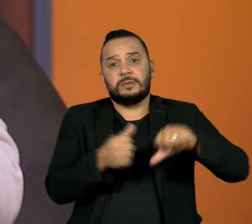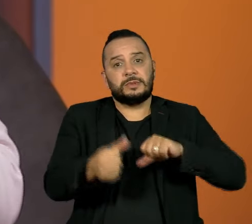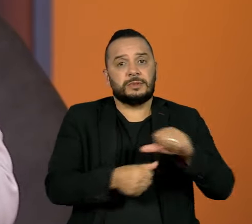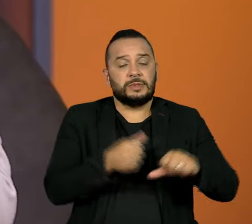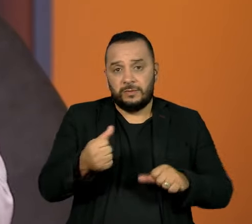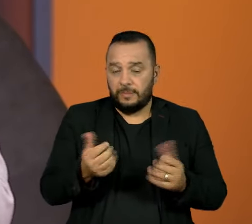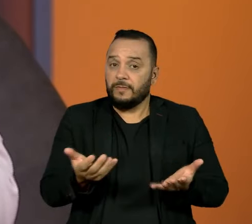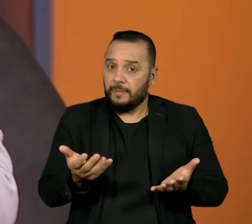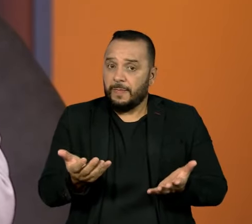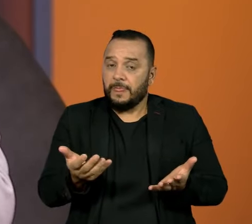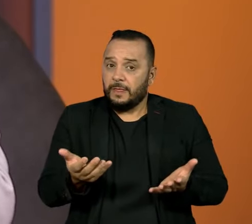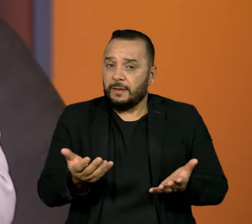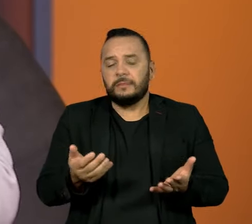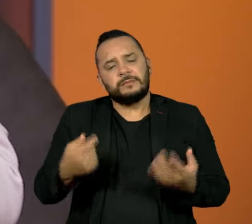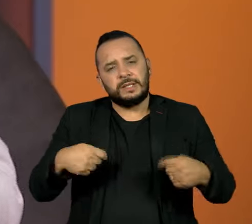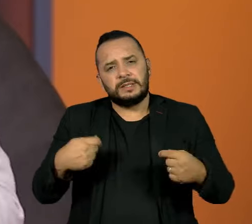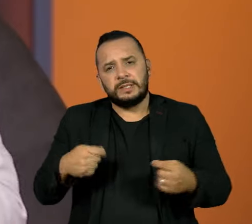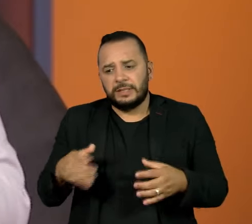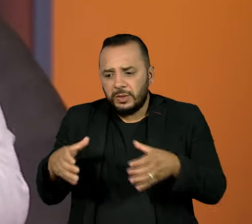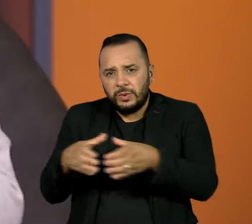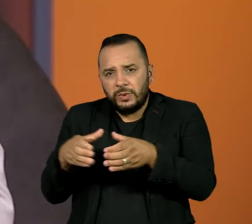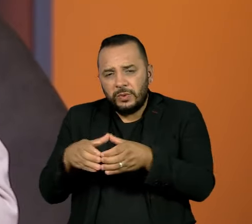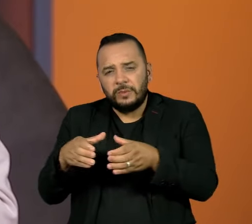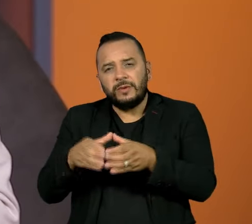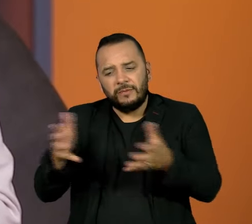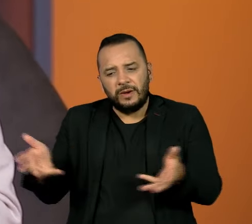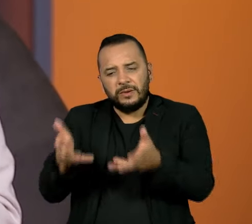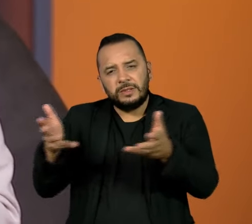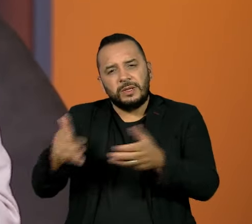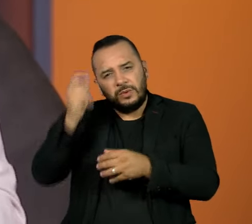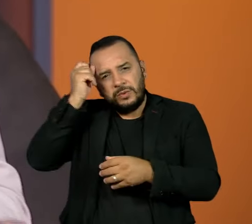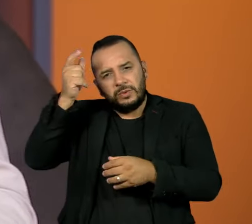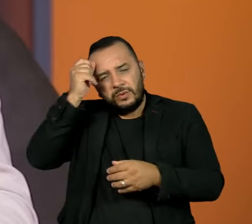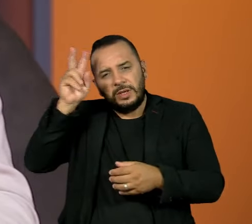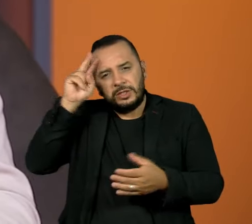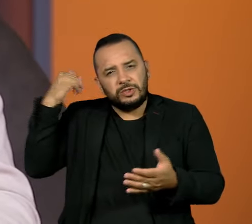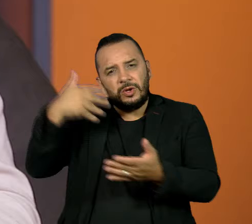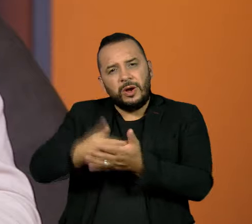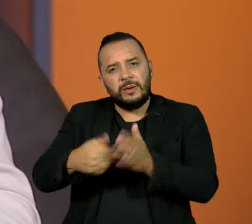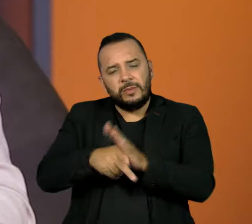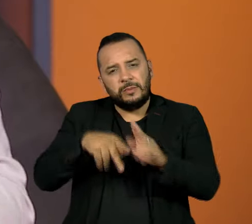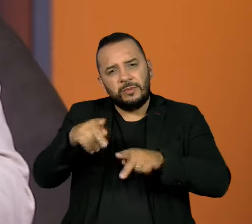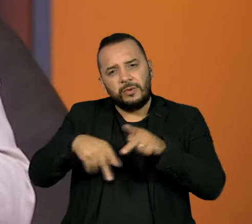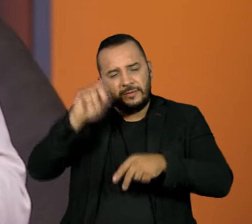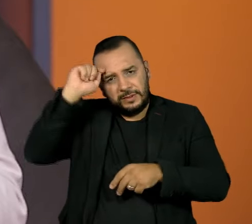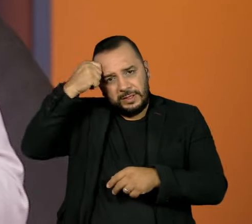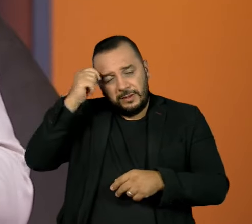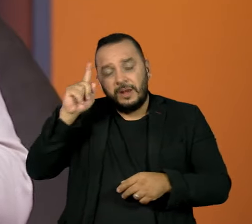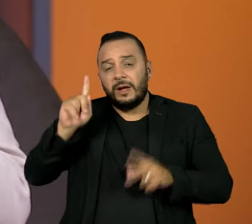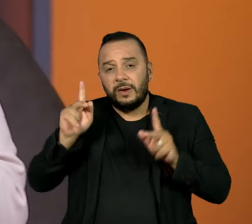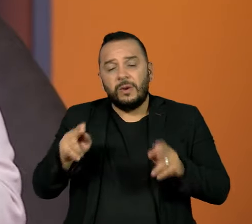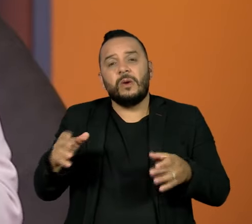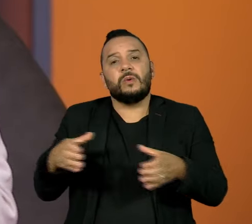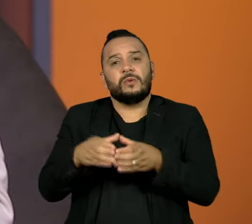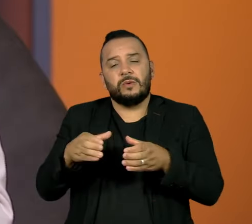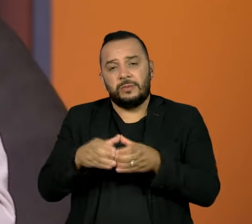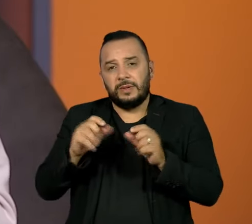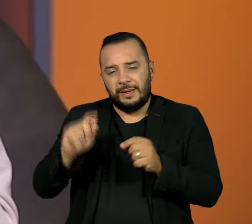criado ecossistemas que valorizam a cultura e a história da população negra. Esse é o caso do coletivo Preto em